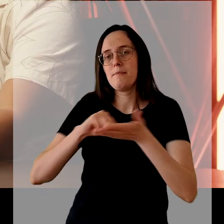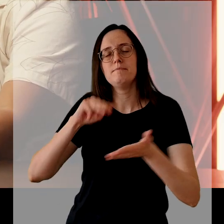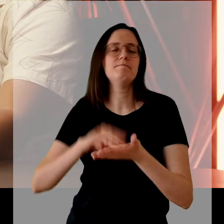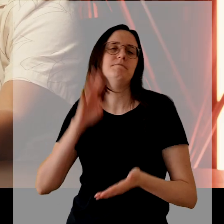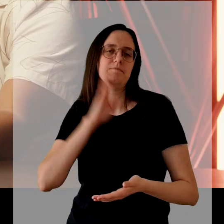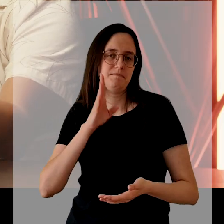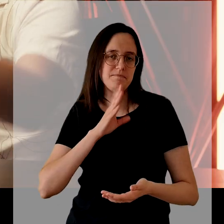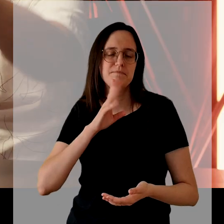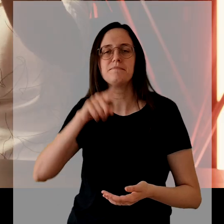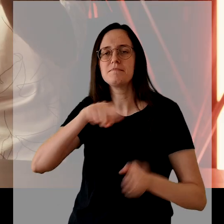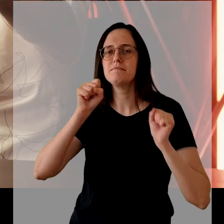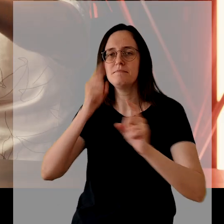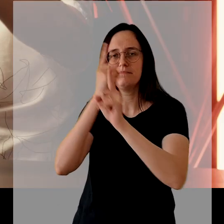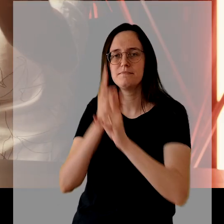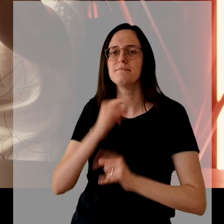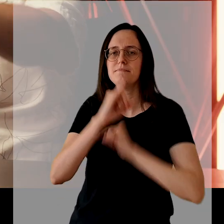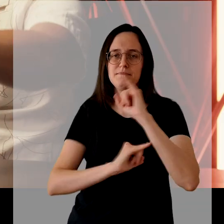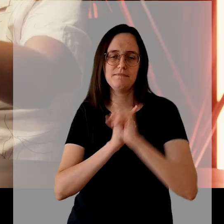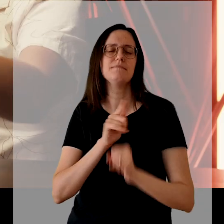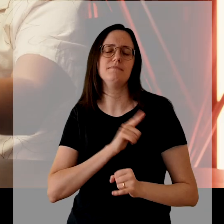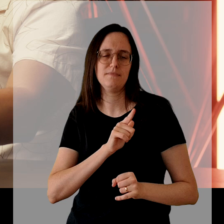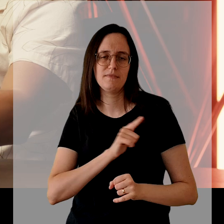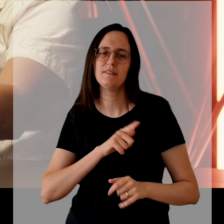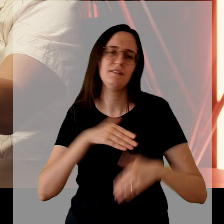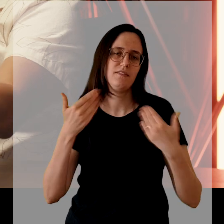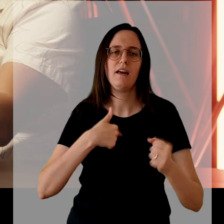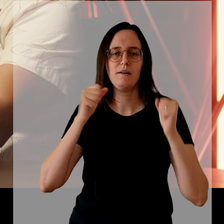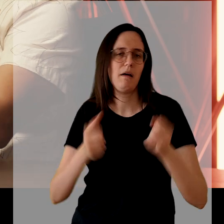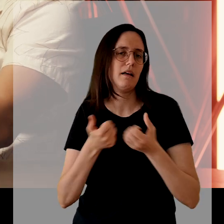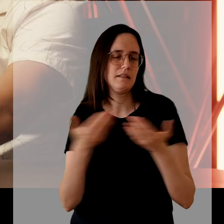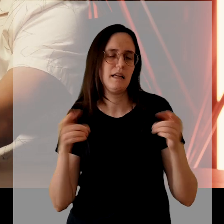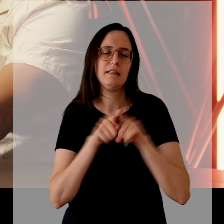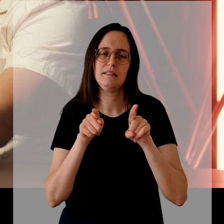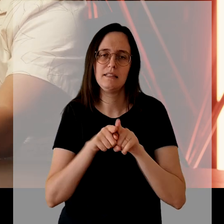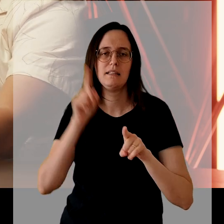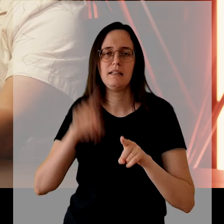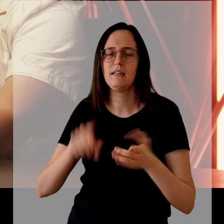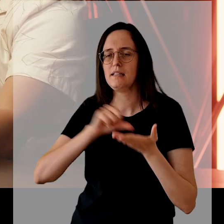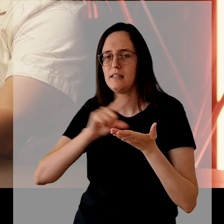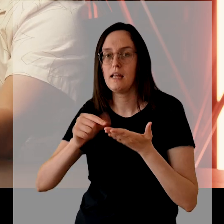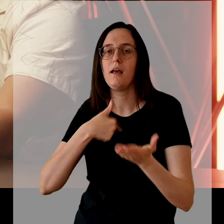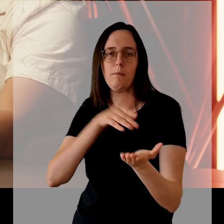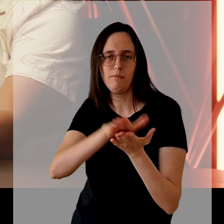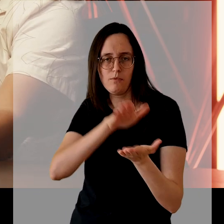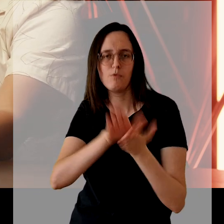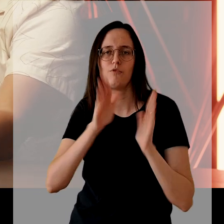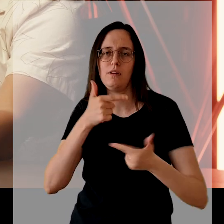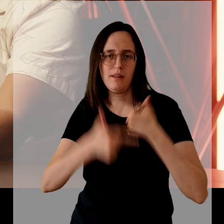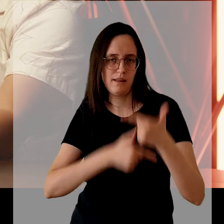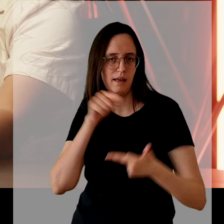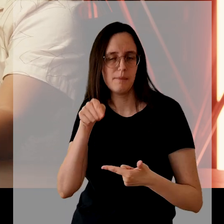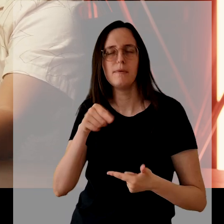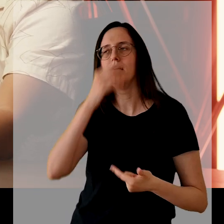método é legal, as pessoas podem achar ele na internet, eu posso disponibilizar o artigo, publiquei